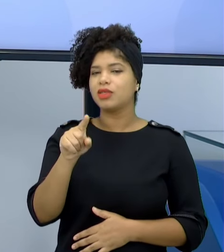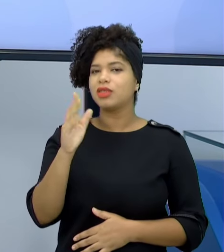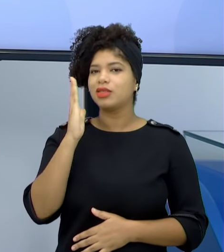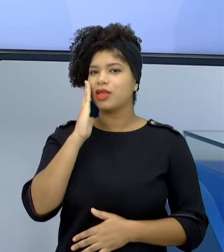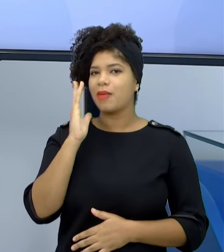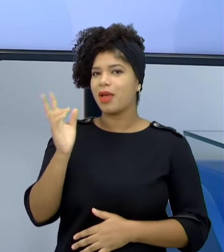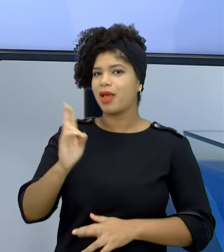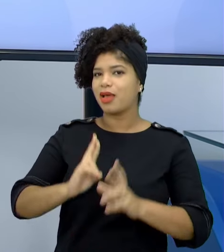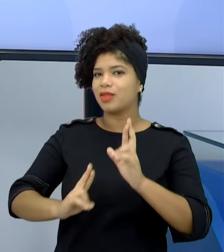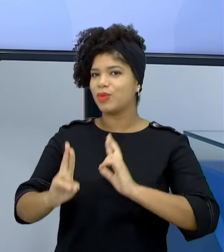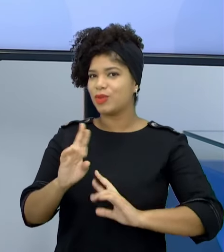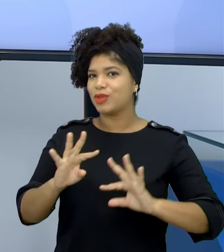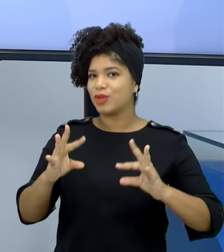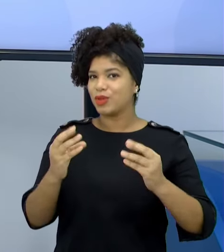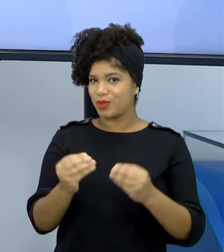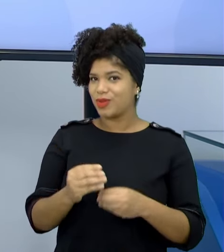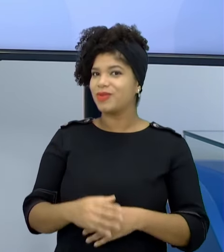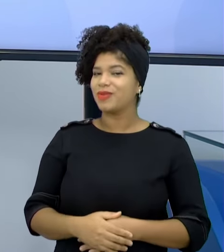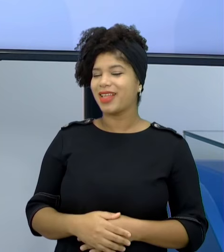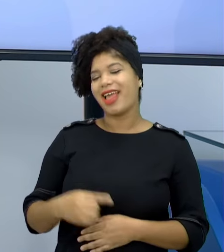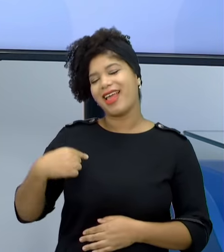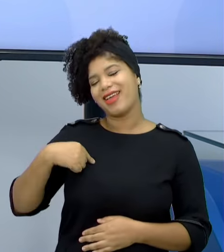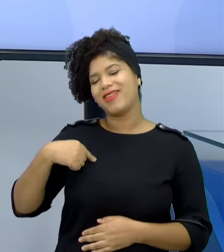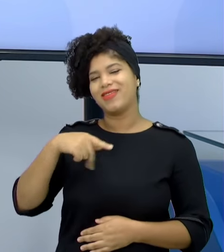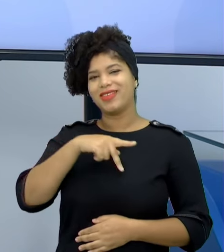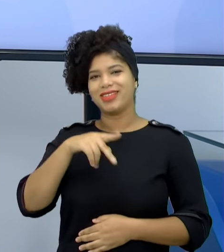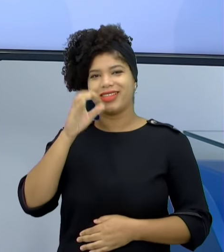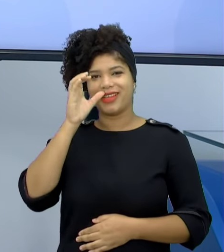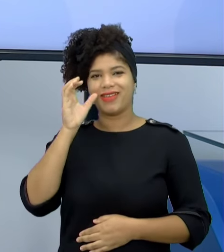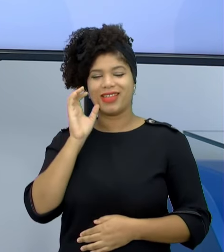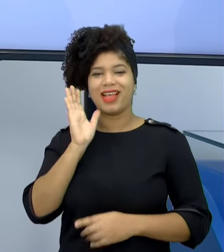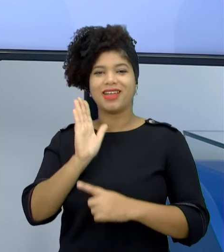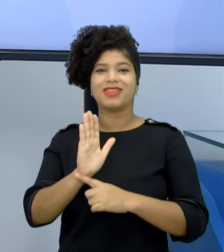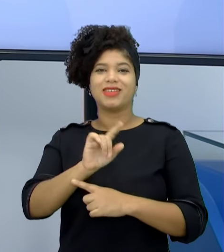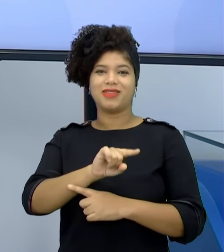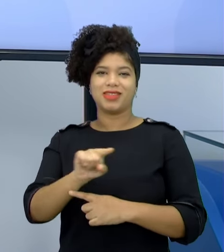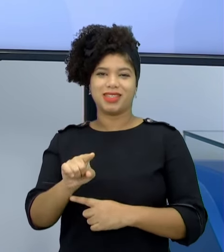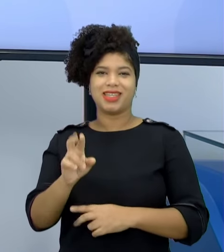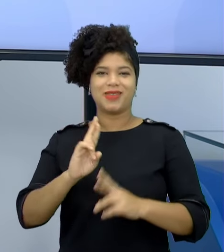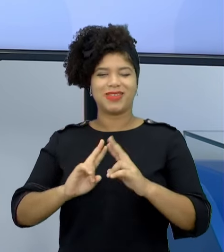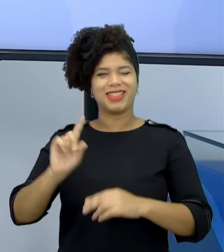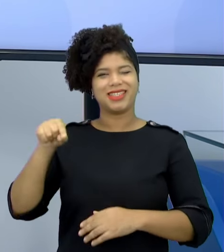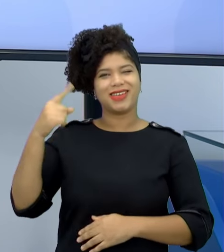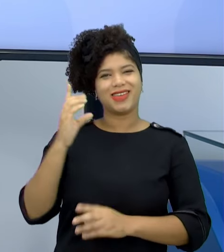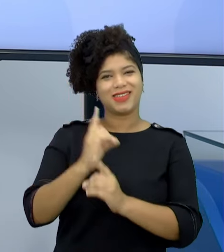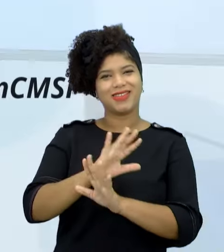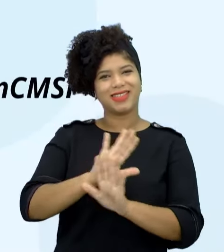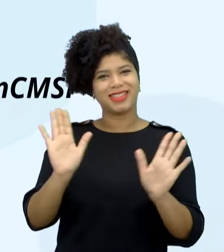responder a respeito de tudo isso. É claro, o Magno vai te ajudar a responder tudo isso e um pouquinho mais. Até lá.